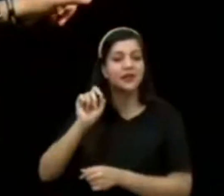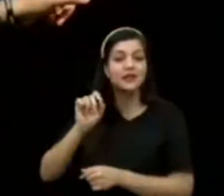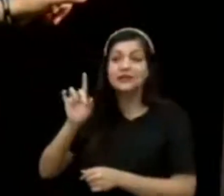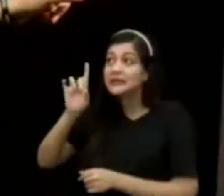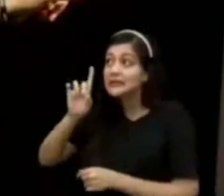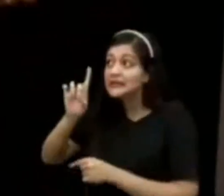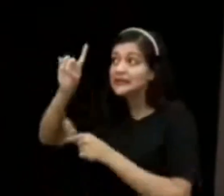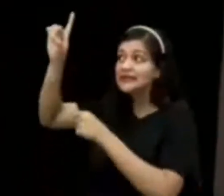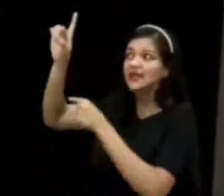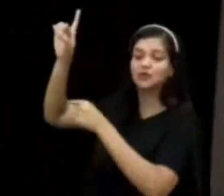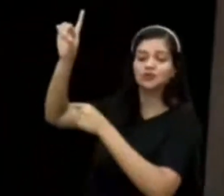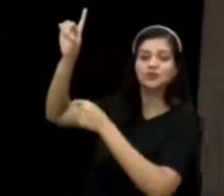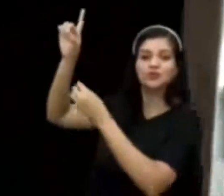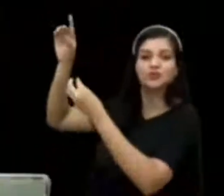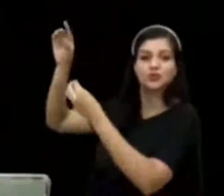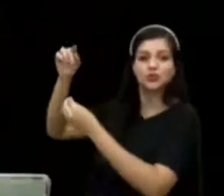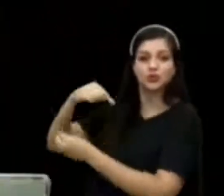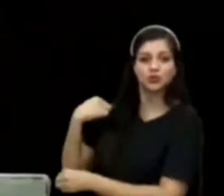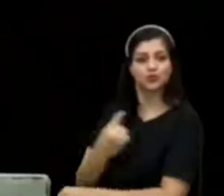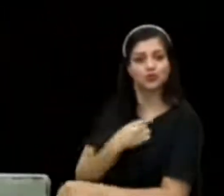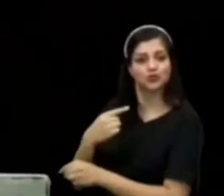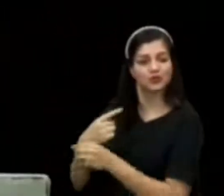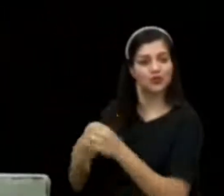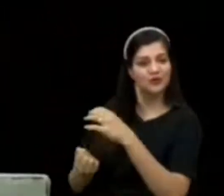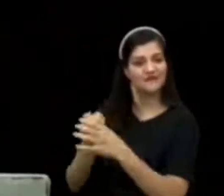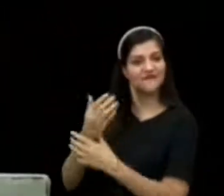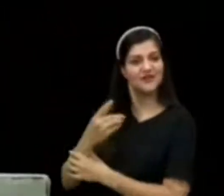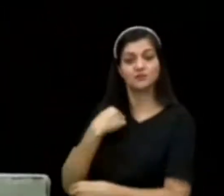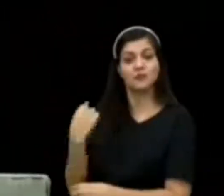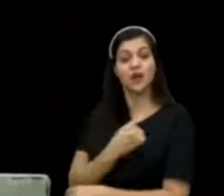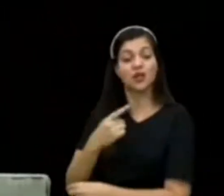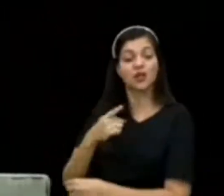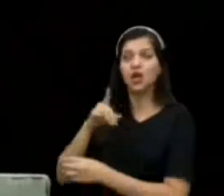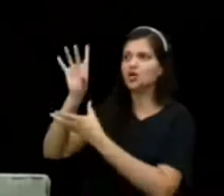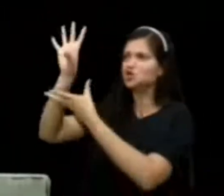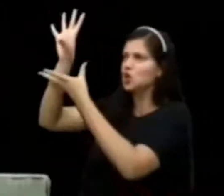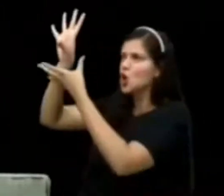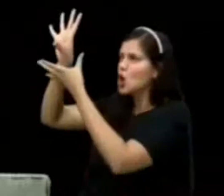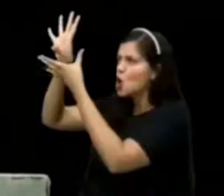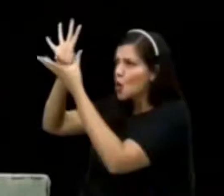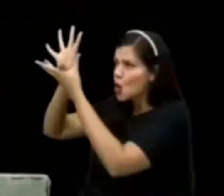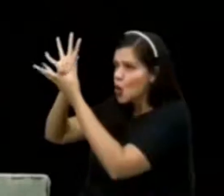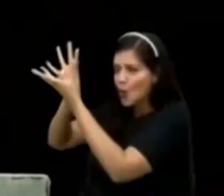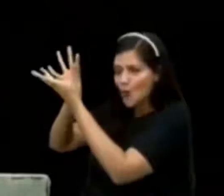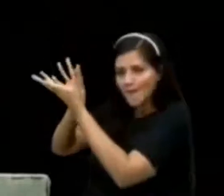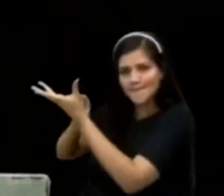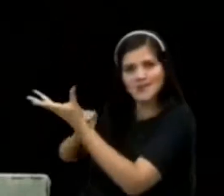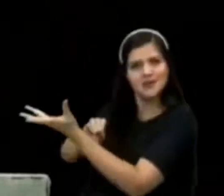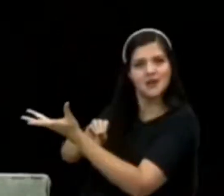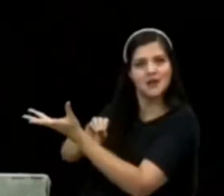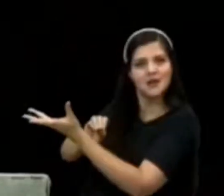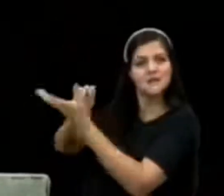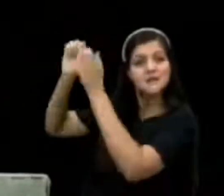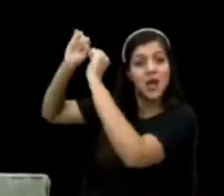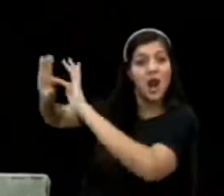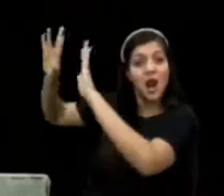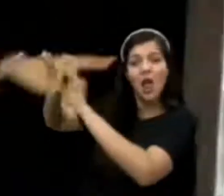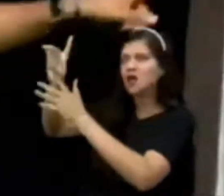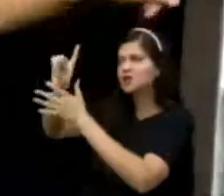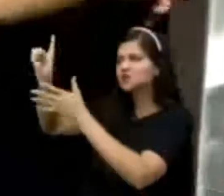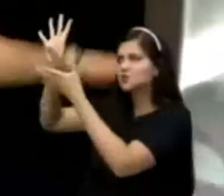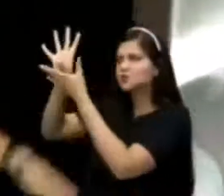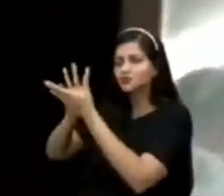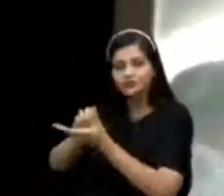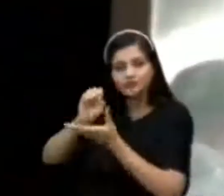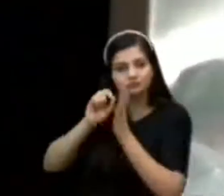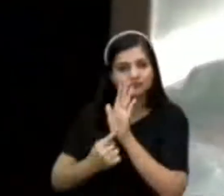fez para nós refletirmos a glória dele, para nós podermos realmente refletir isso em nossa vida. Mas